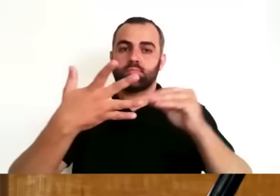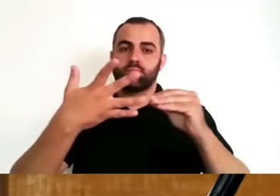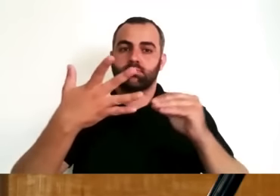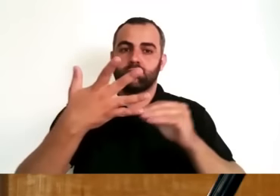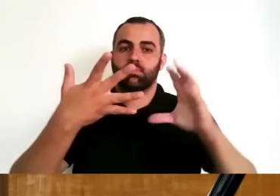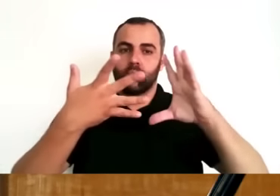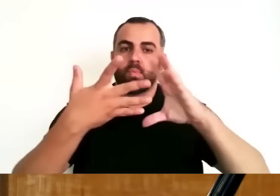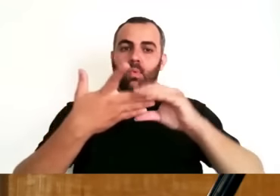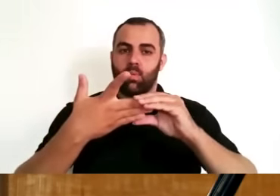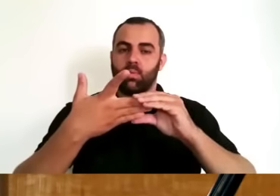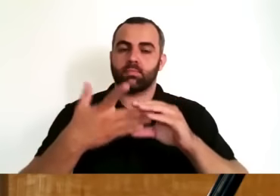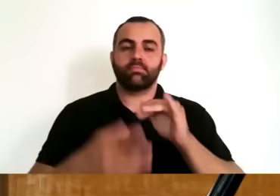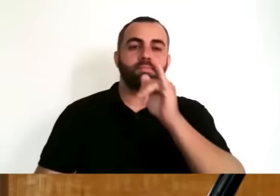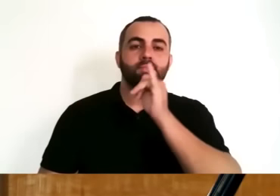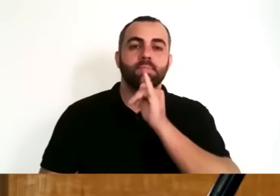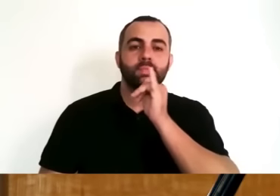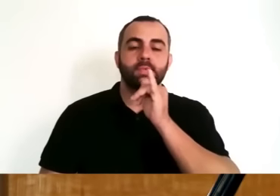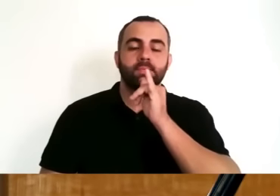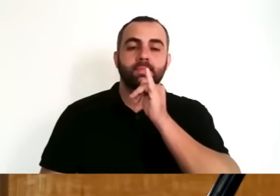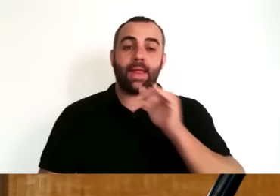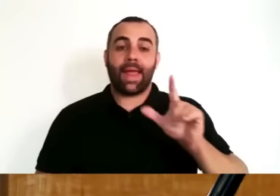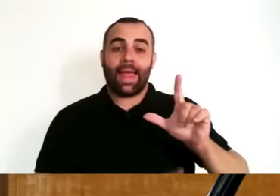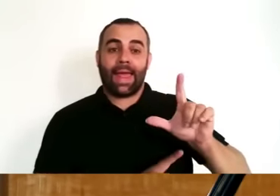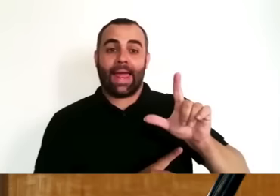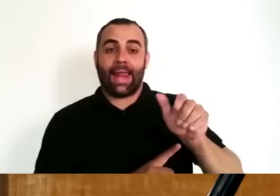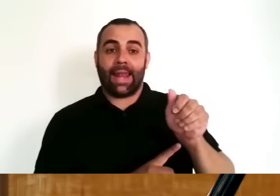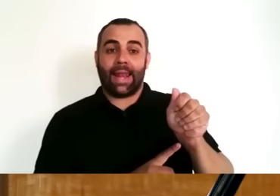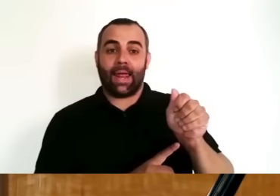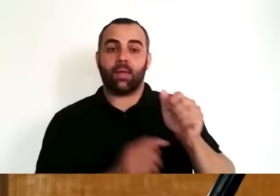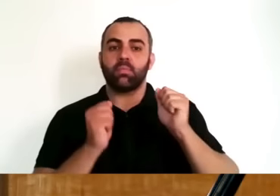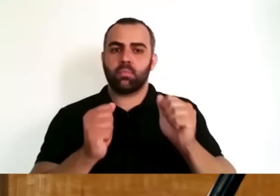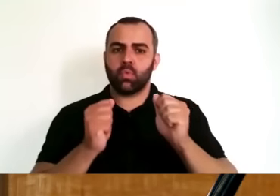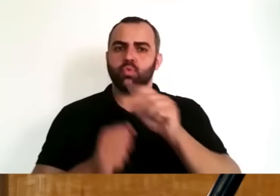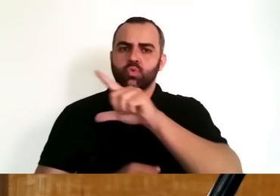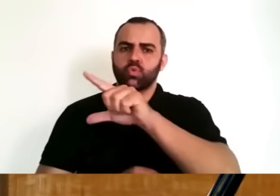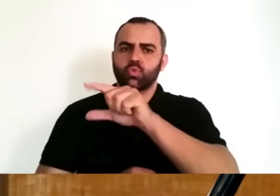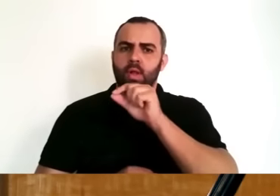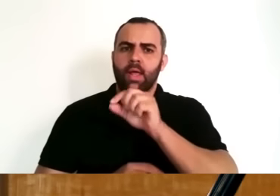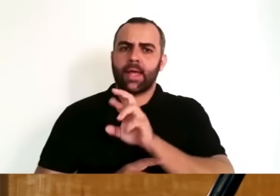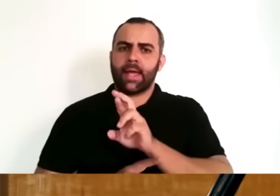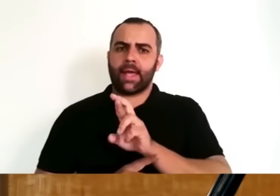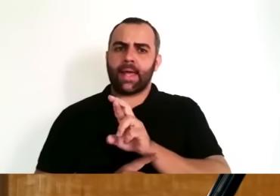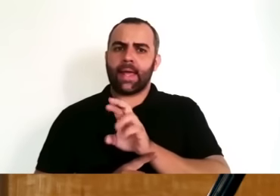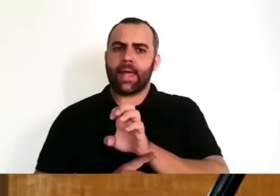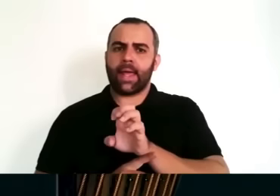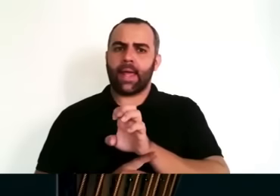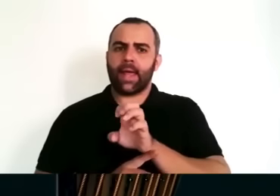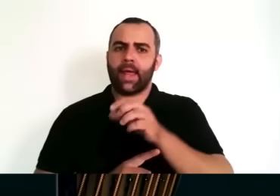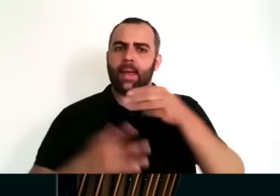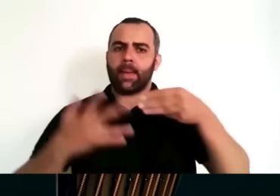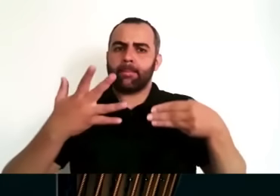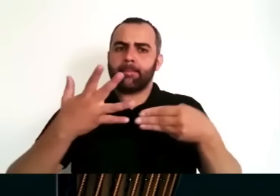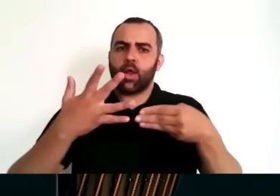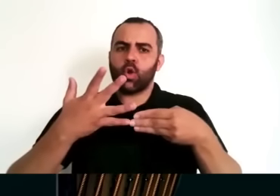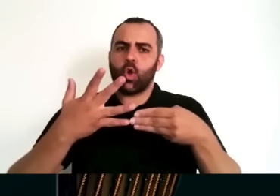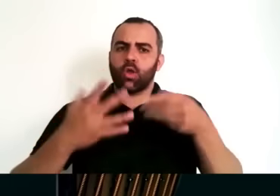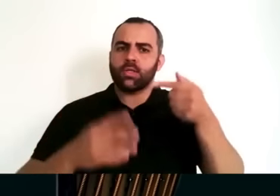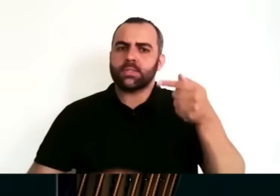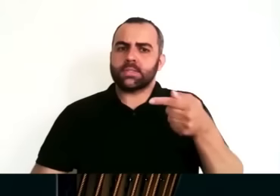Por exemplo, para a nota Lá, a gente pode escolher um Ré com sétima, um Ré menor com sétima.